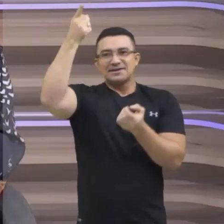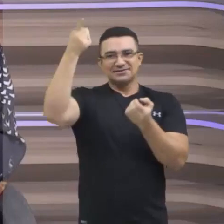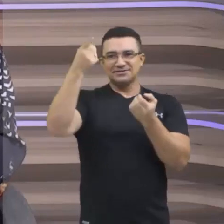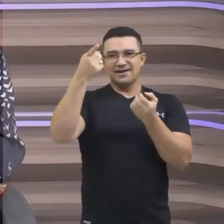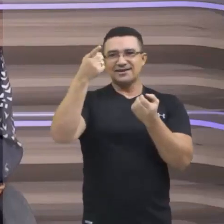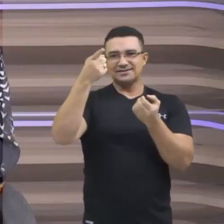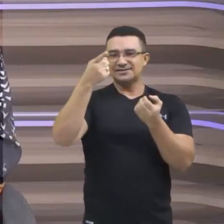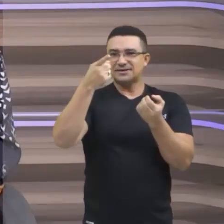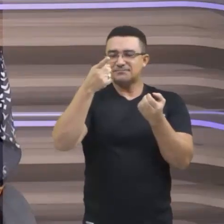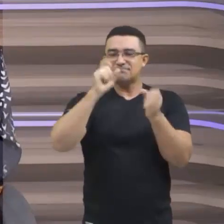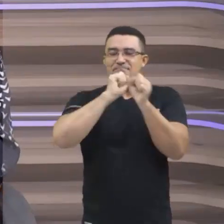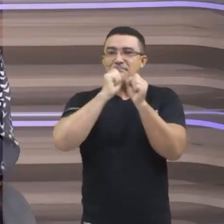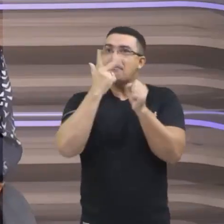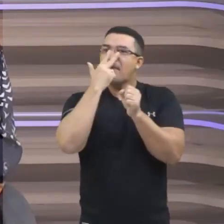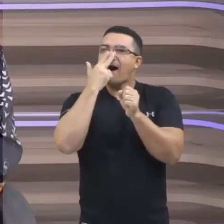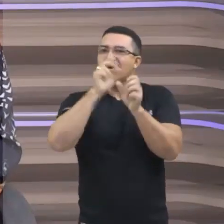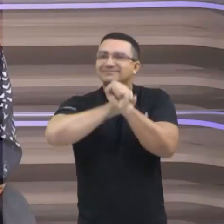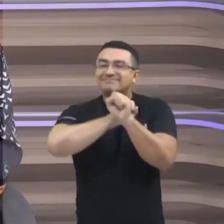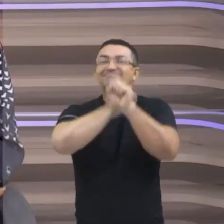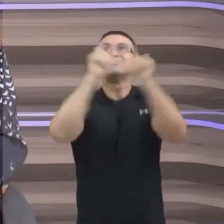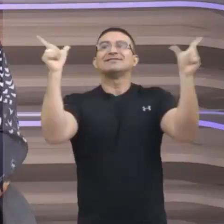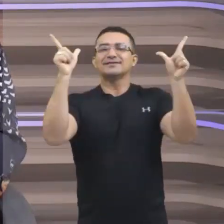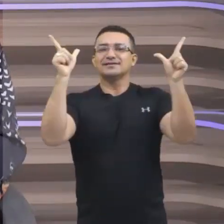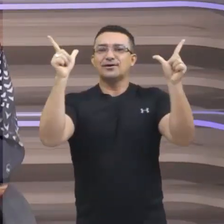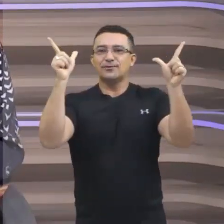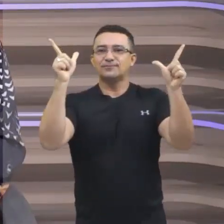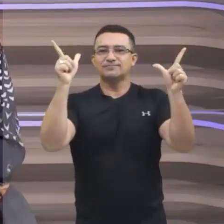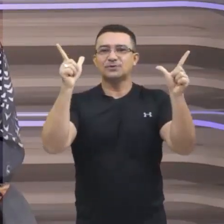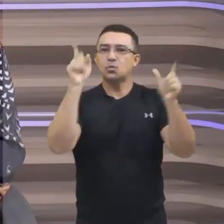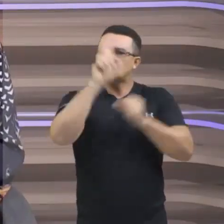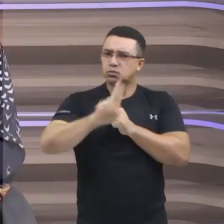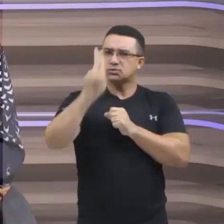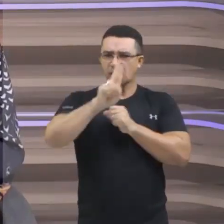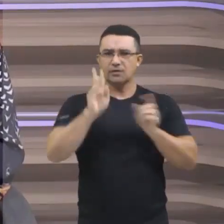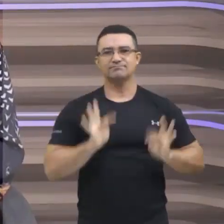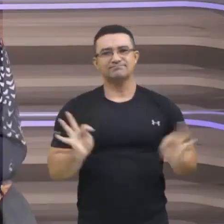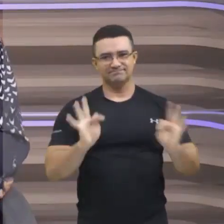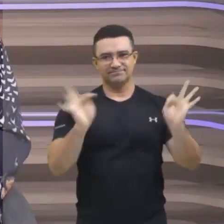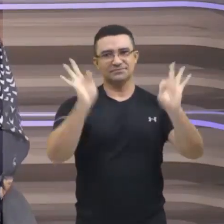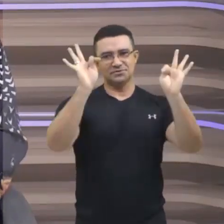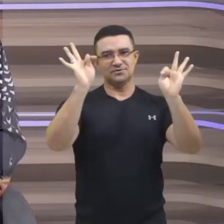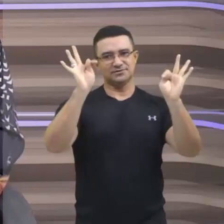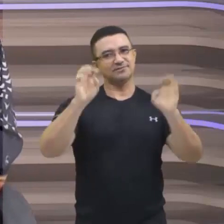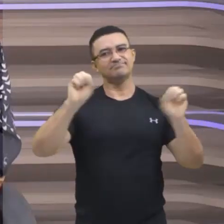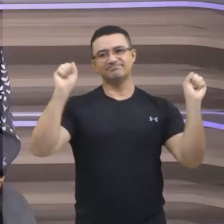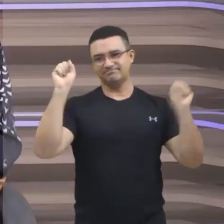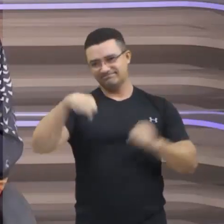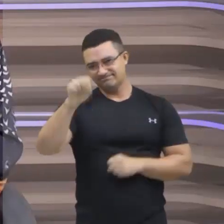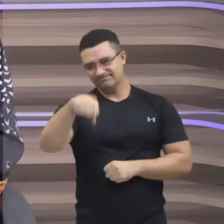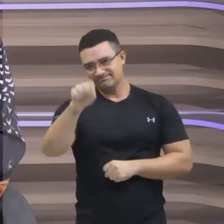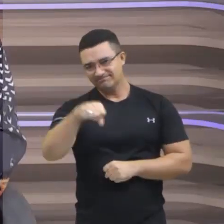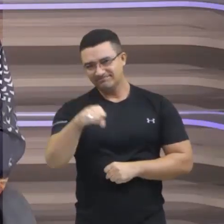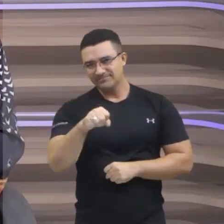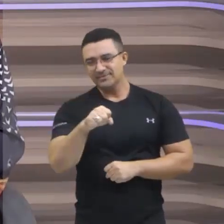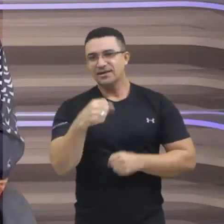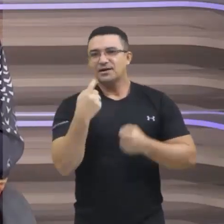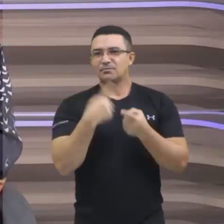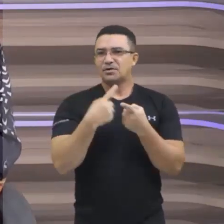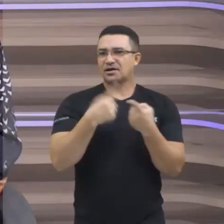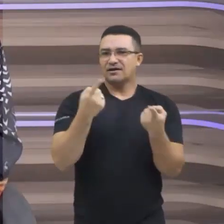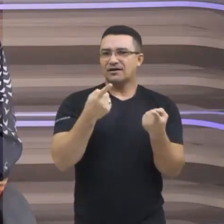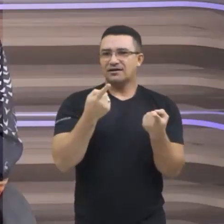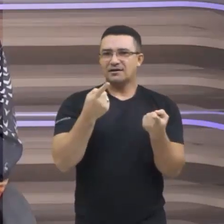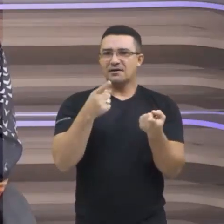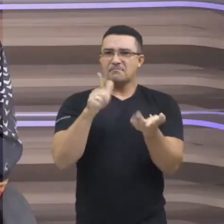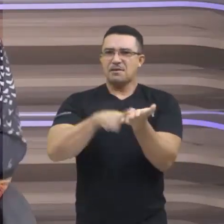um despertar para esse momento, utilizando a tecnologia sim, porque a cópia é